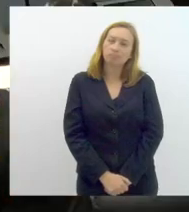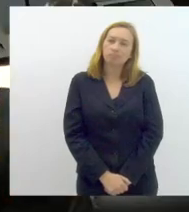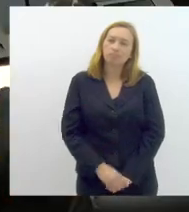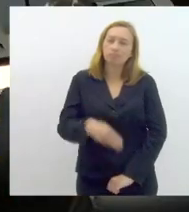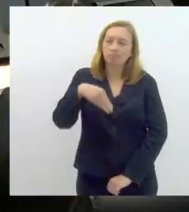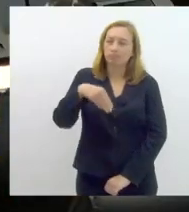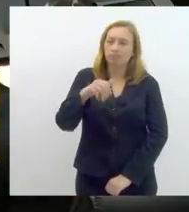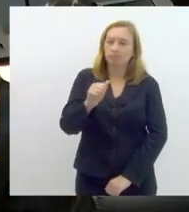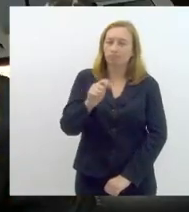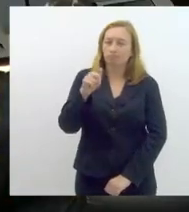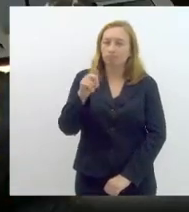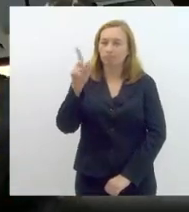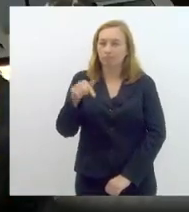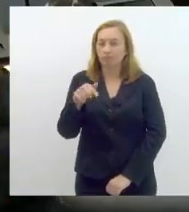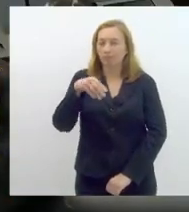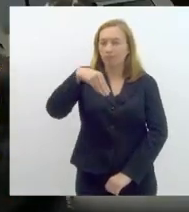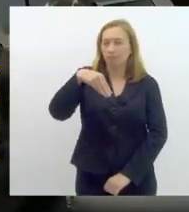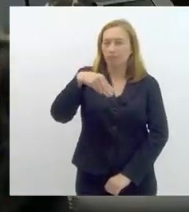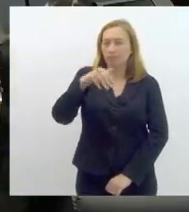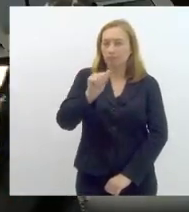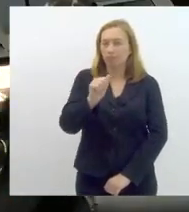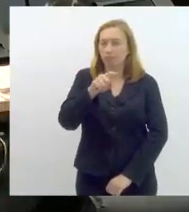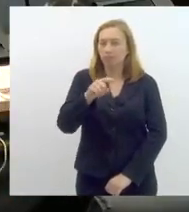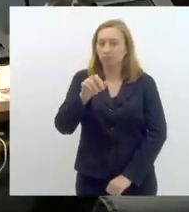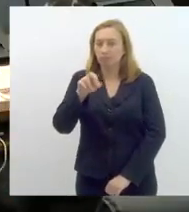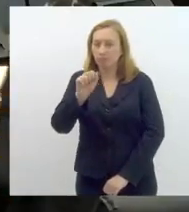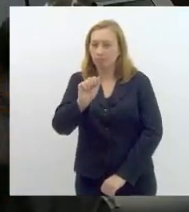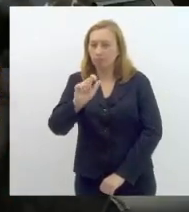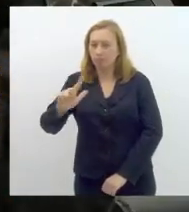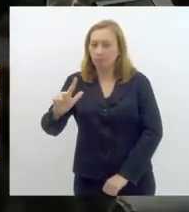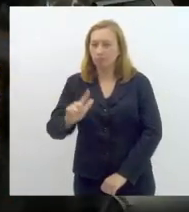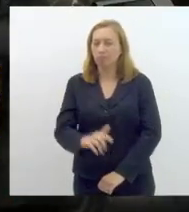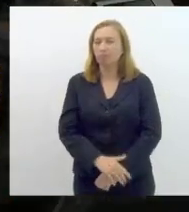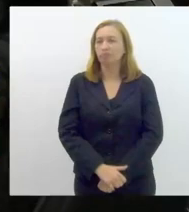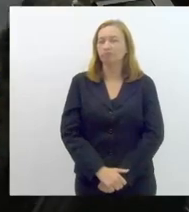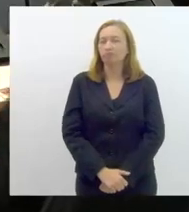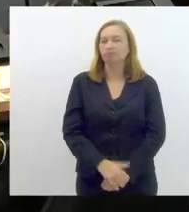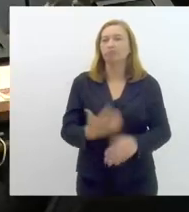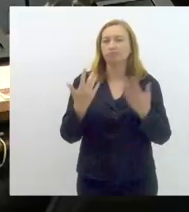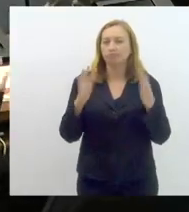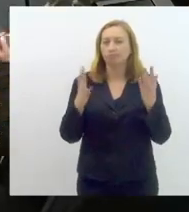Magé, Maxwell Gomes Campos da Silva.